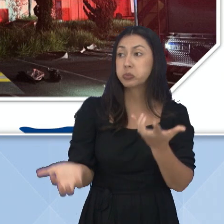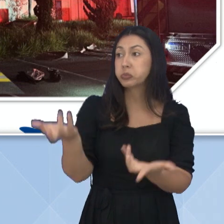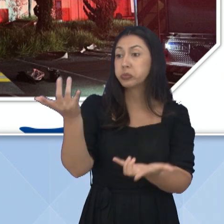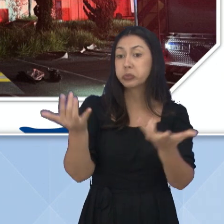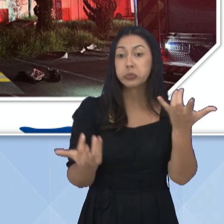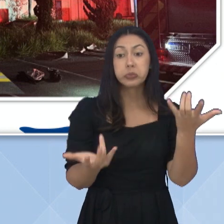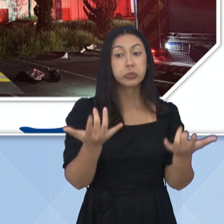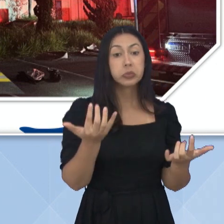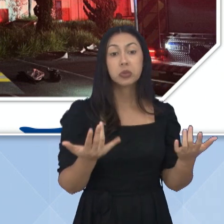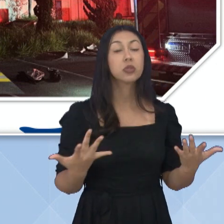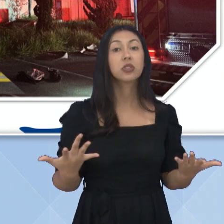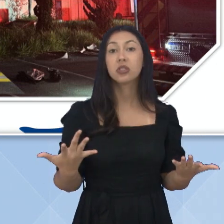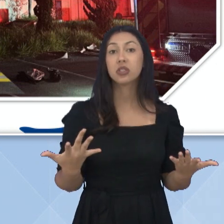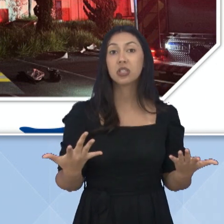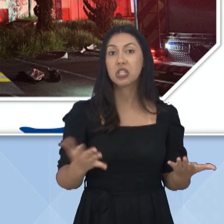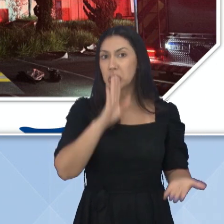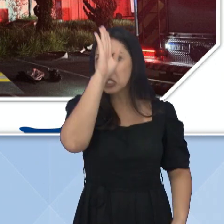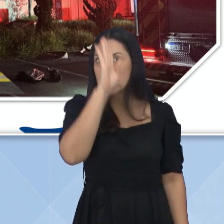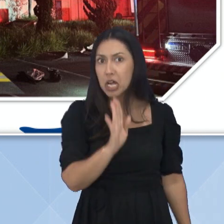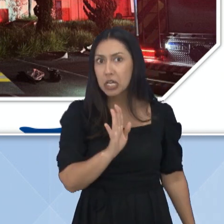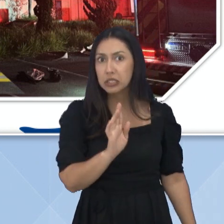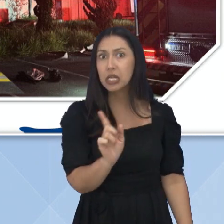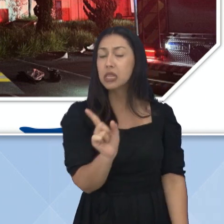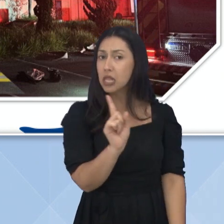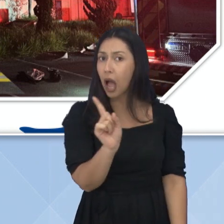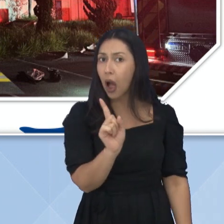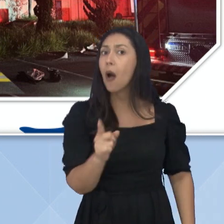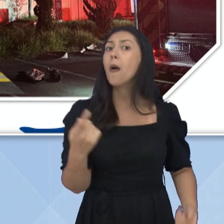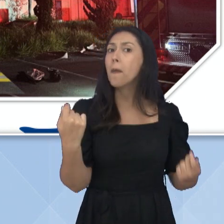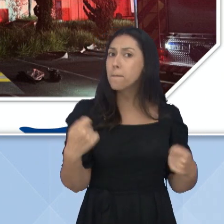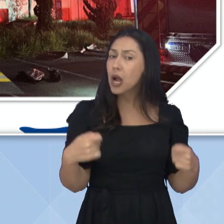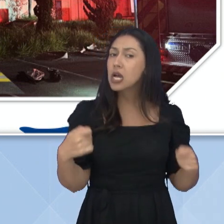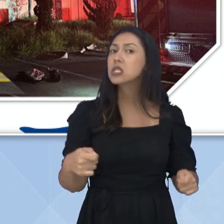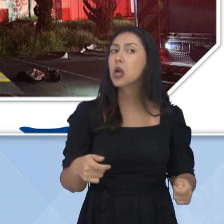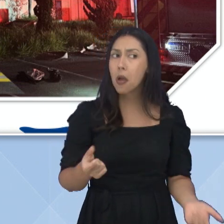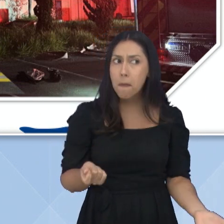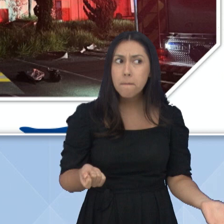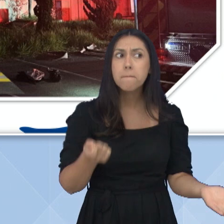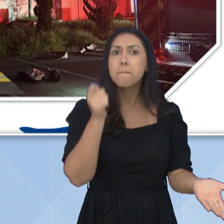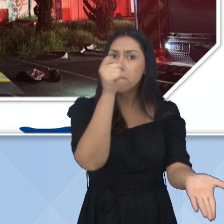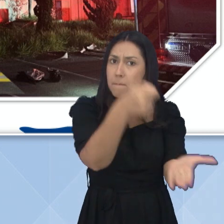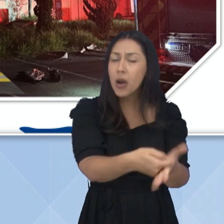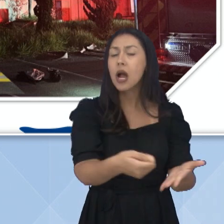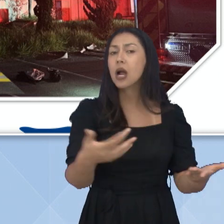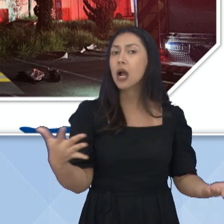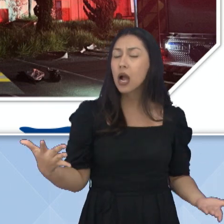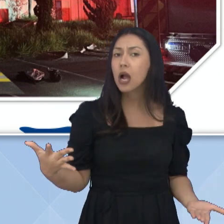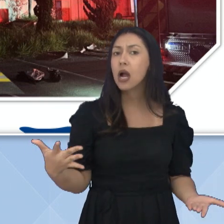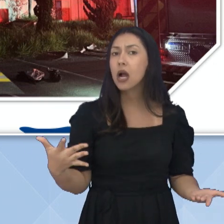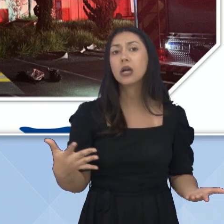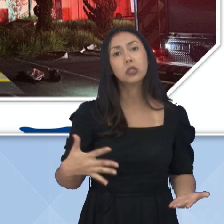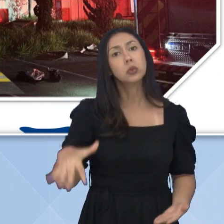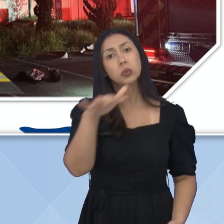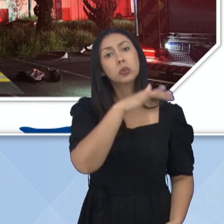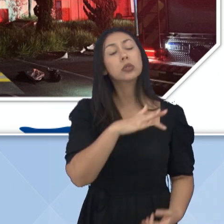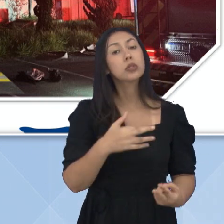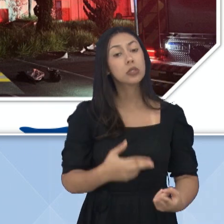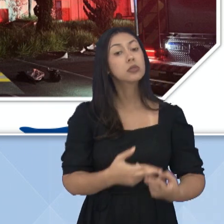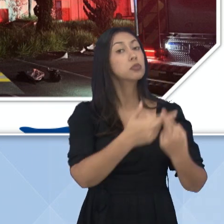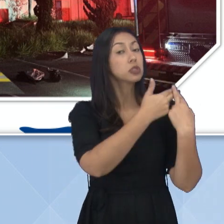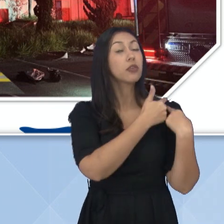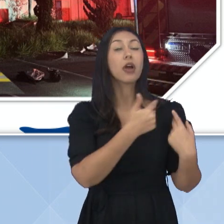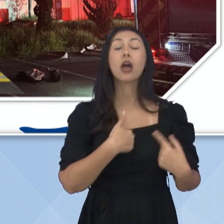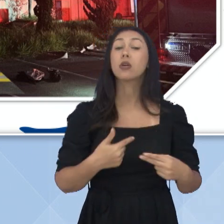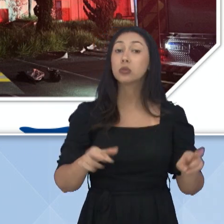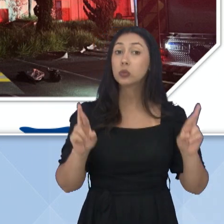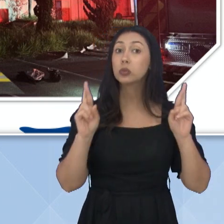queimado, não caiu do céu, não. Caiu do sacrifício de muita gente. É responsabilidade de todos. E eu espero que,